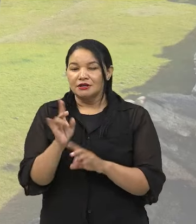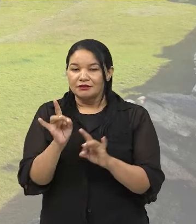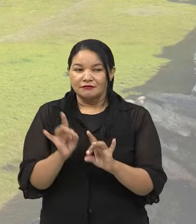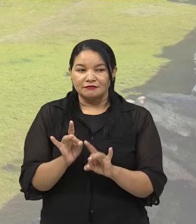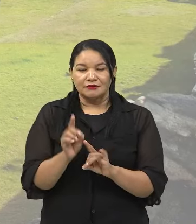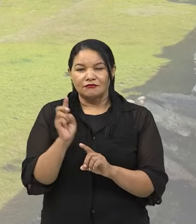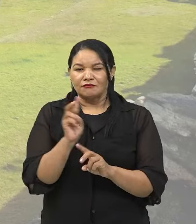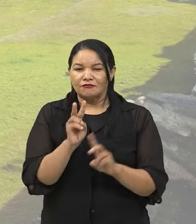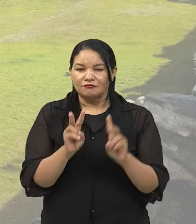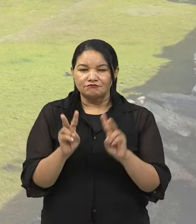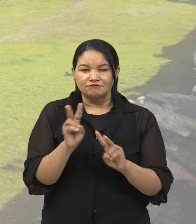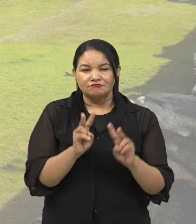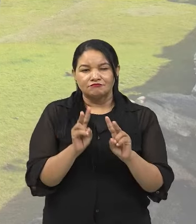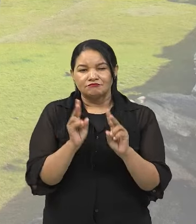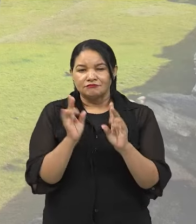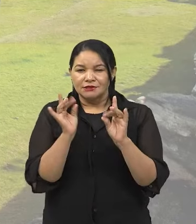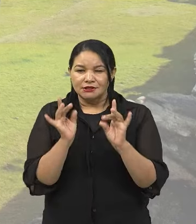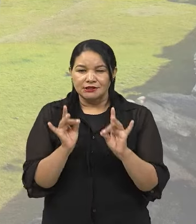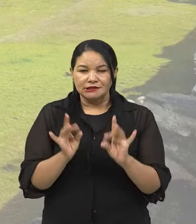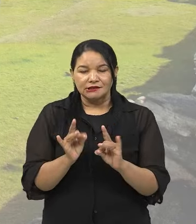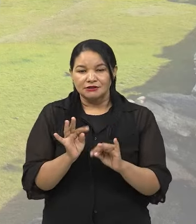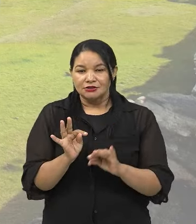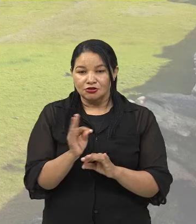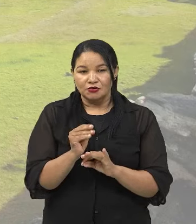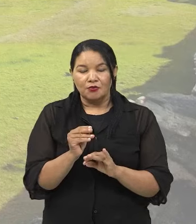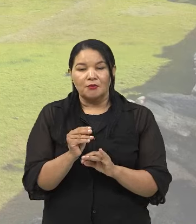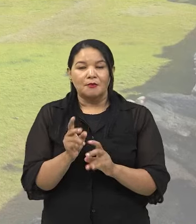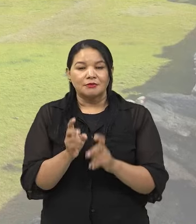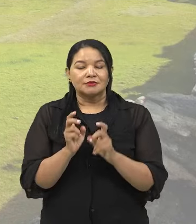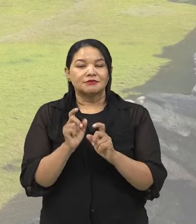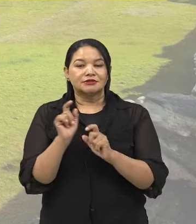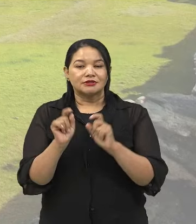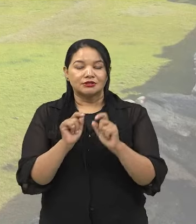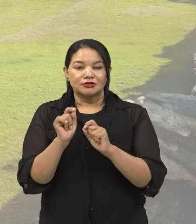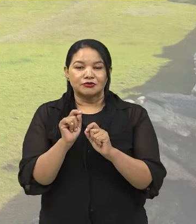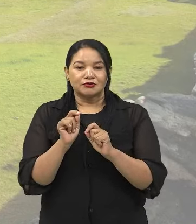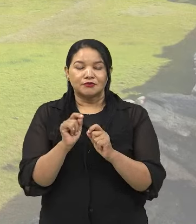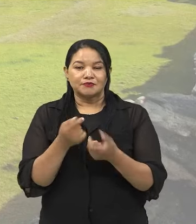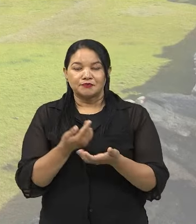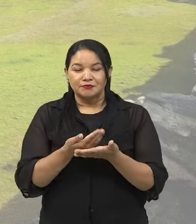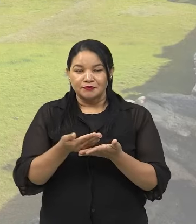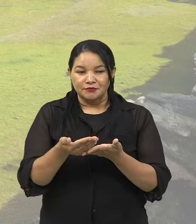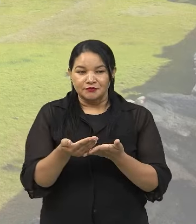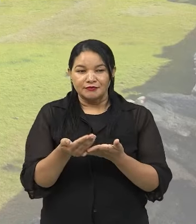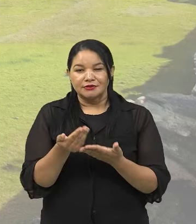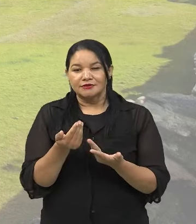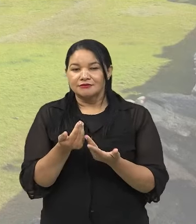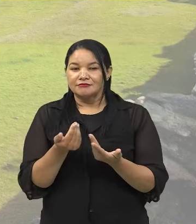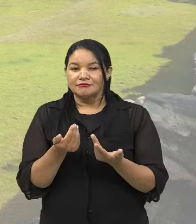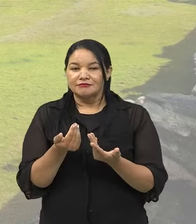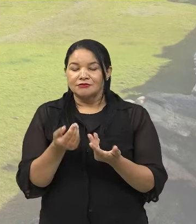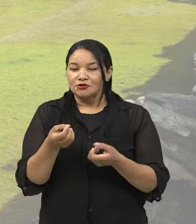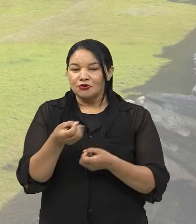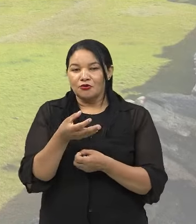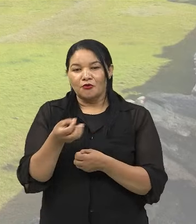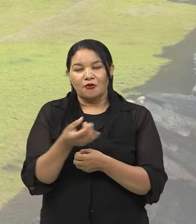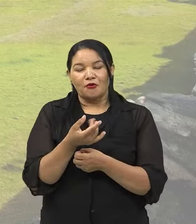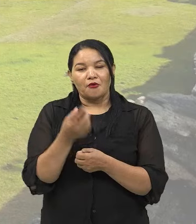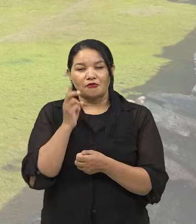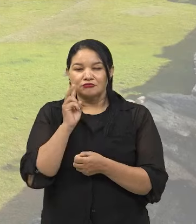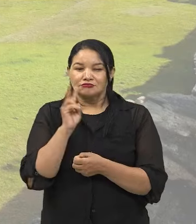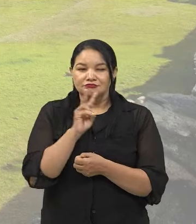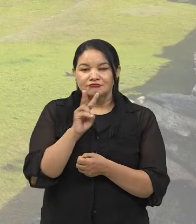vocês visualizassem os detalhes dessa imagem e para poder, né, começar a ver tudo novo com outros